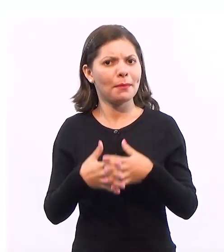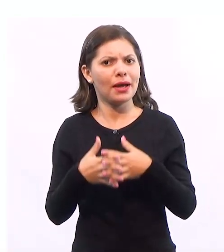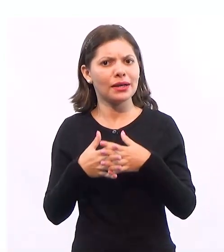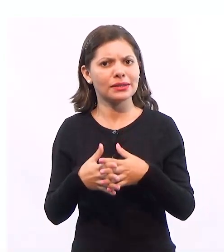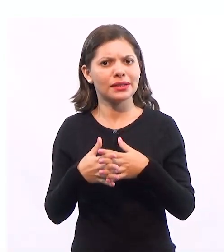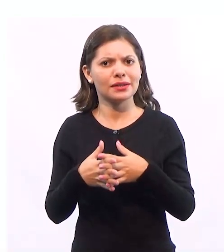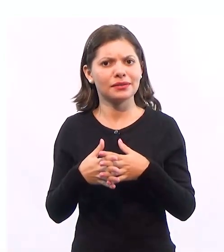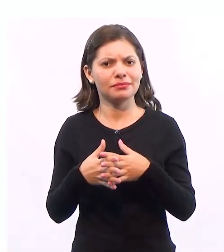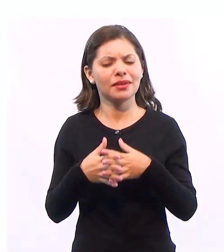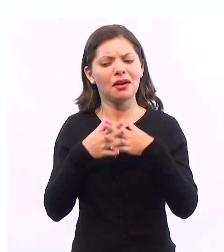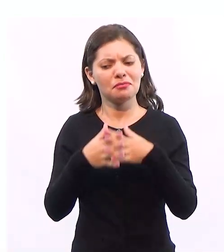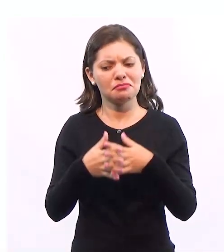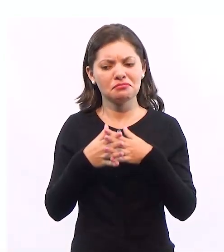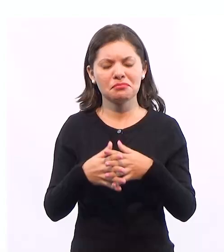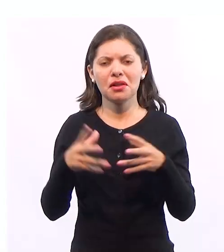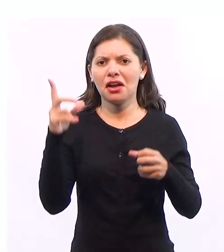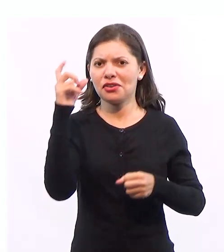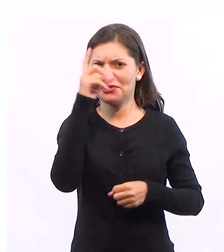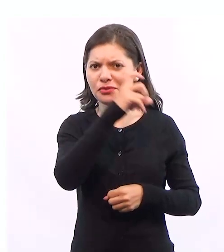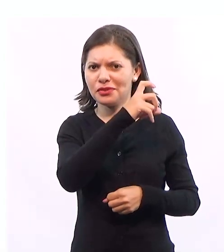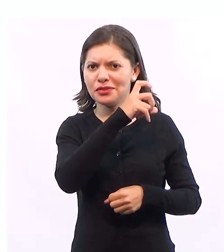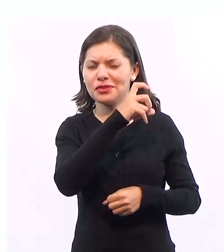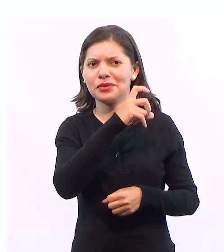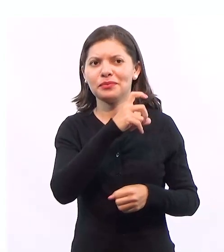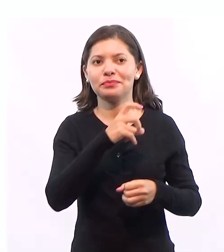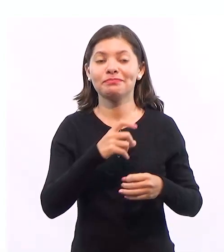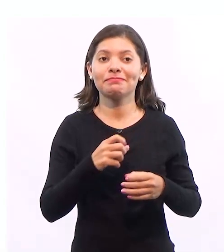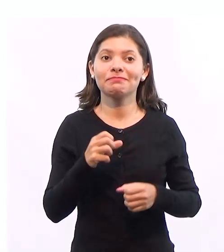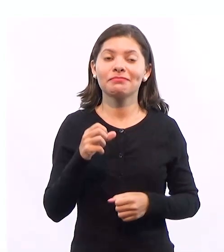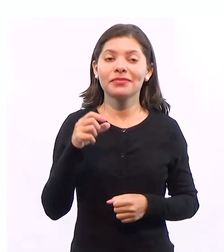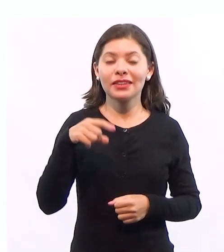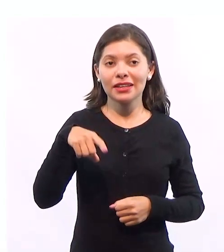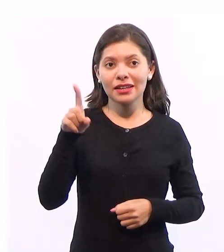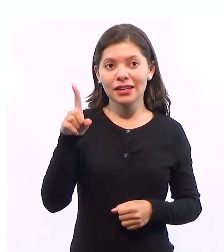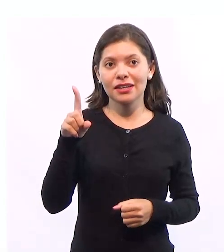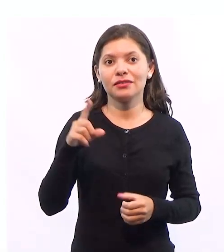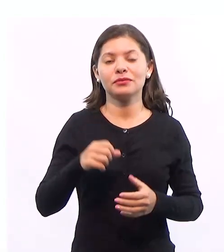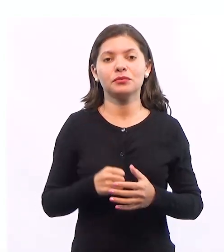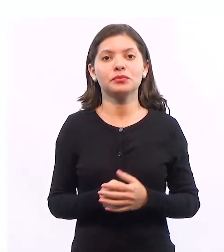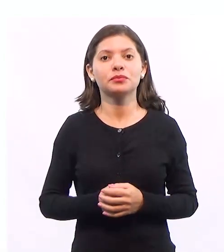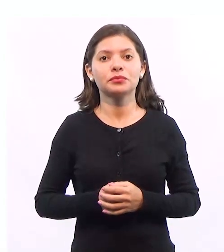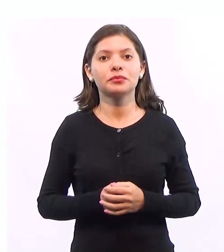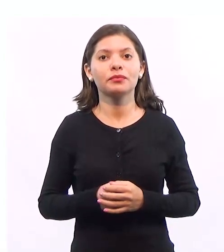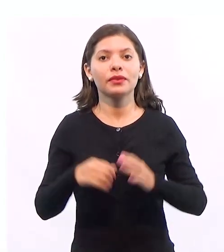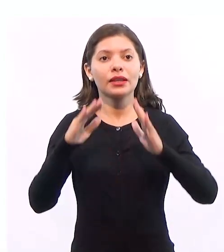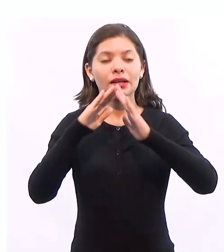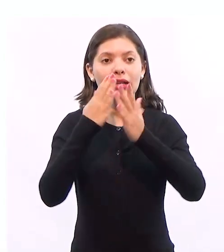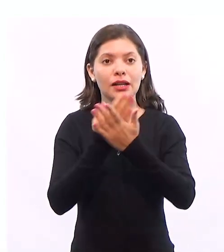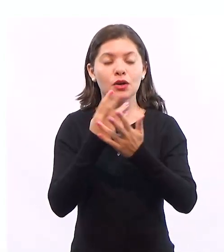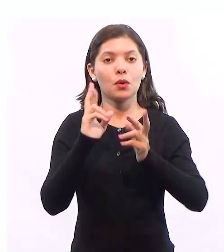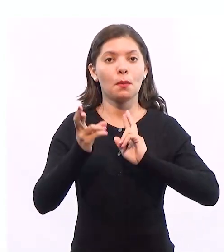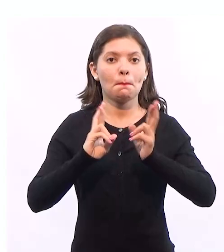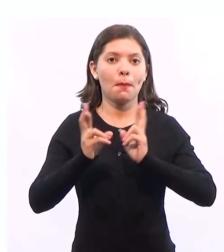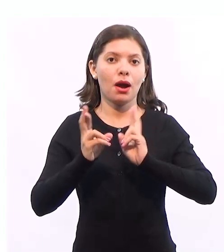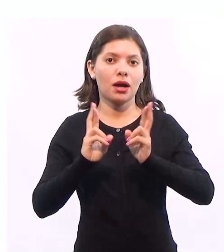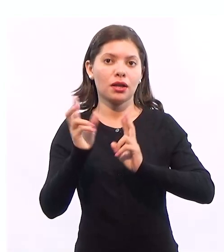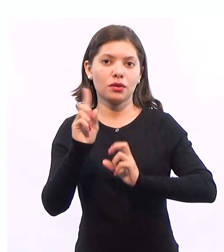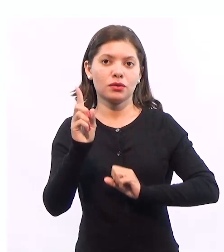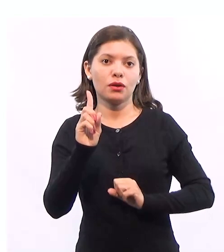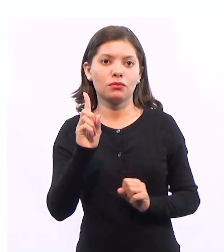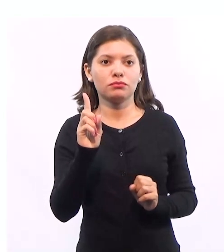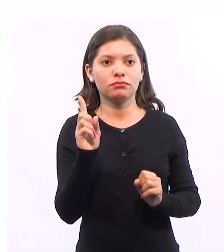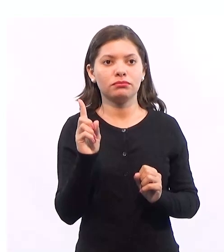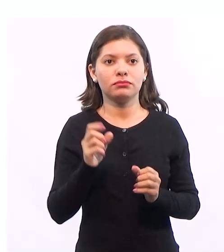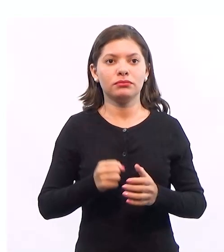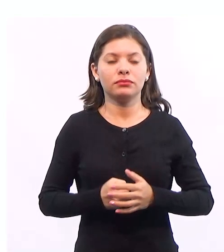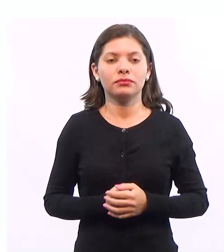Deus, professor, é complexa? É, tá? Os aspectos considerados pela escola de relações humanas não são considerados pela